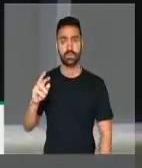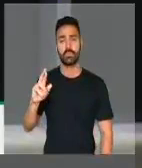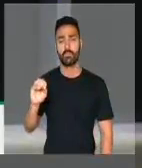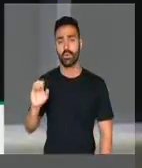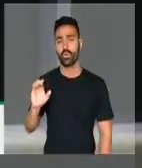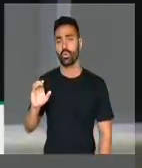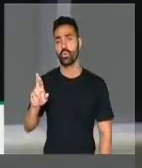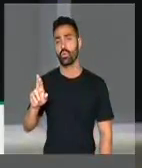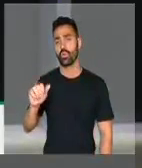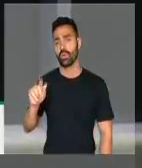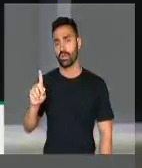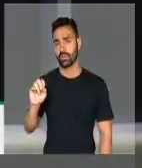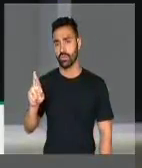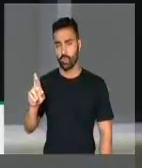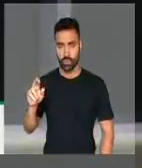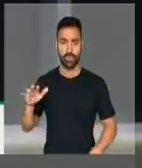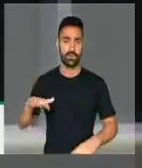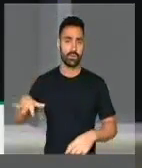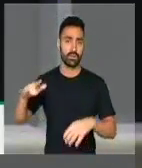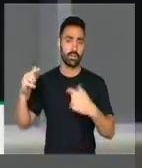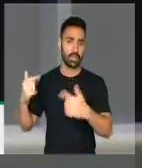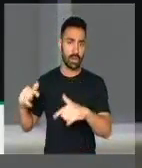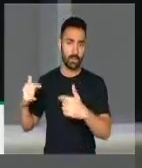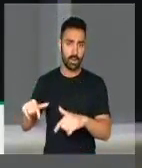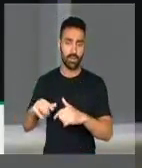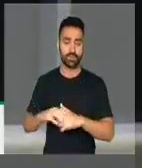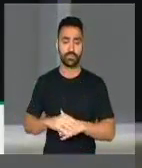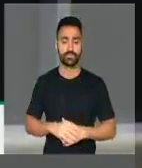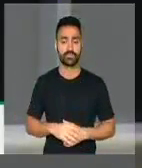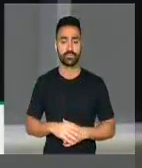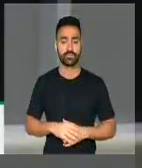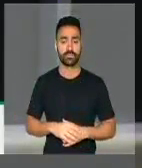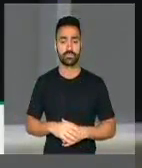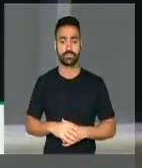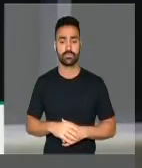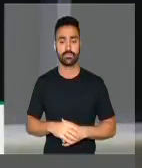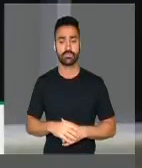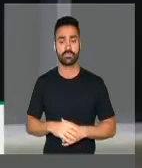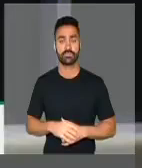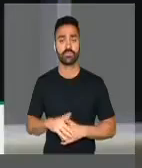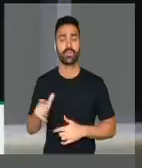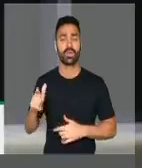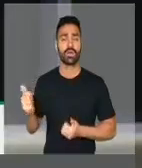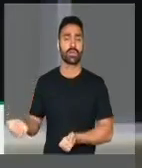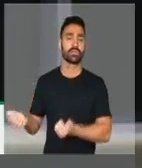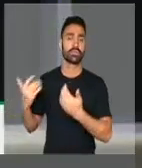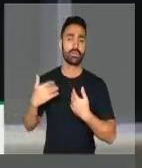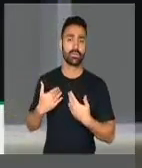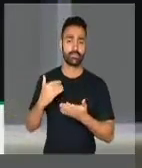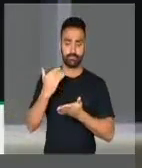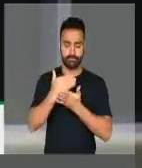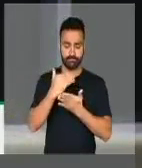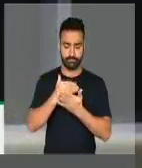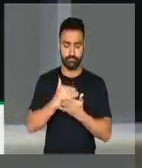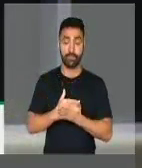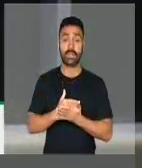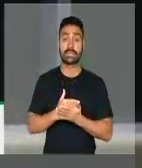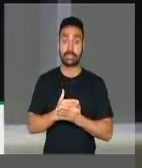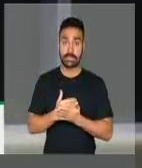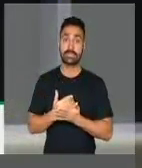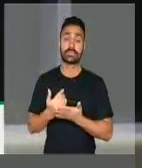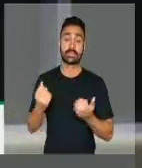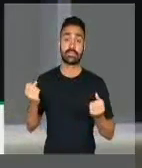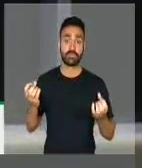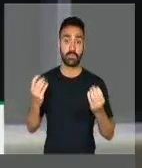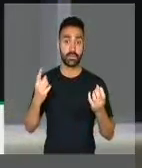da Procuradoria do Trabalho trouxe à bancada do PSOL números muito preocupantes